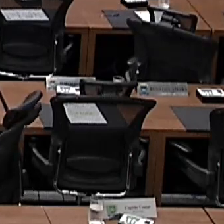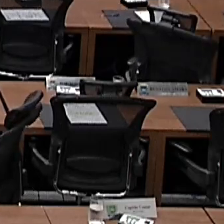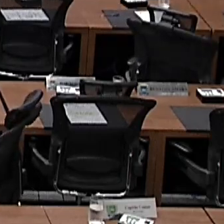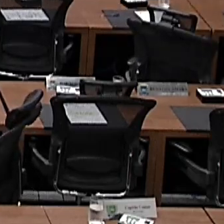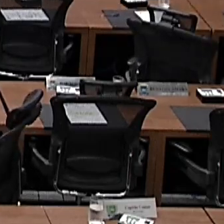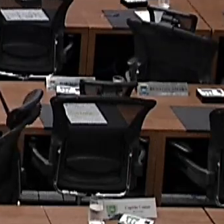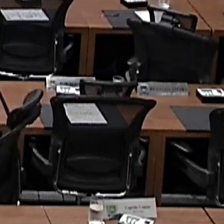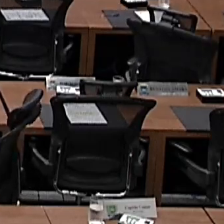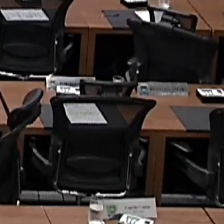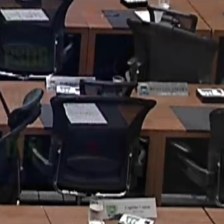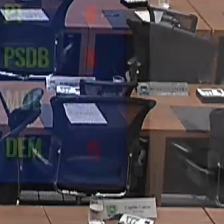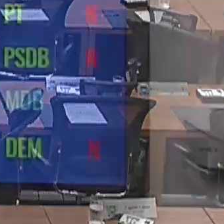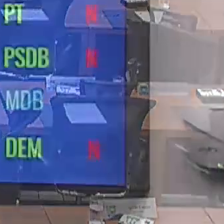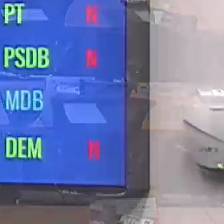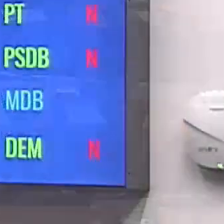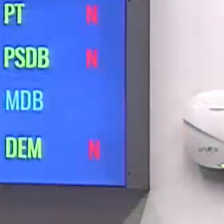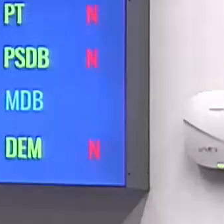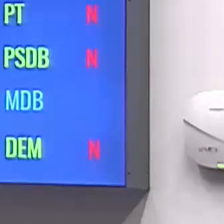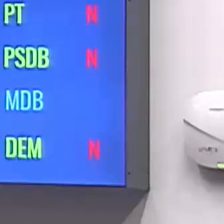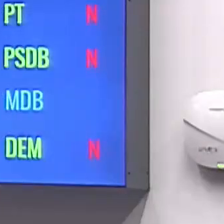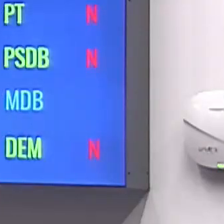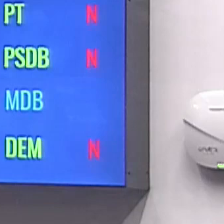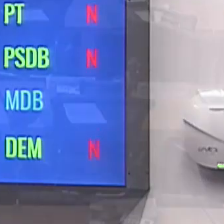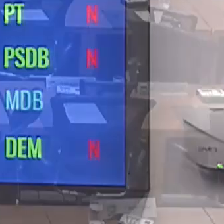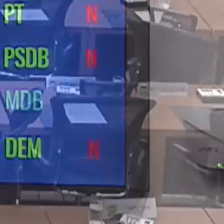votos favoráveis, 9 votos contrários.